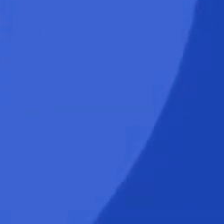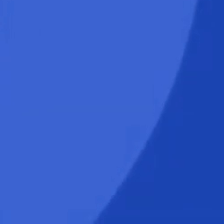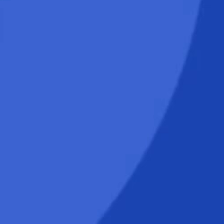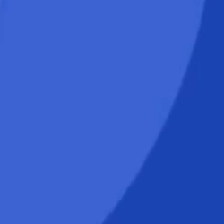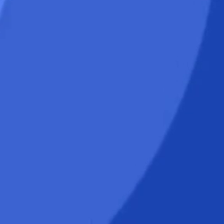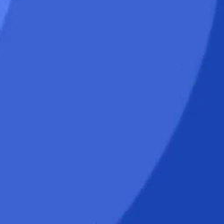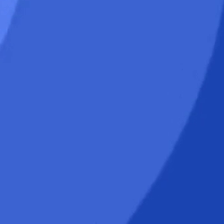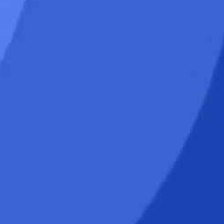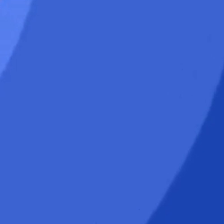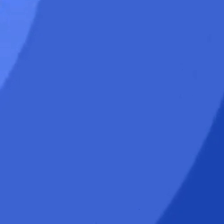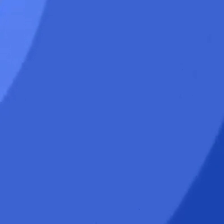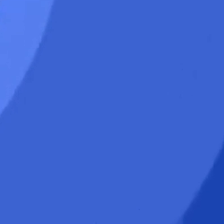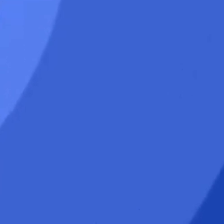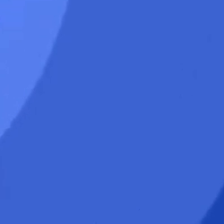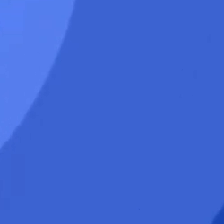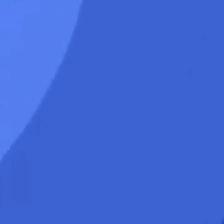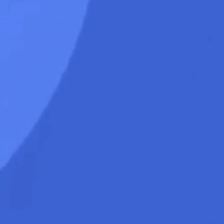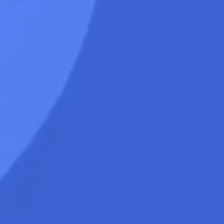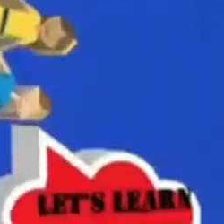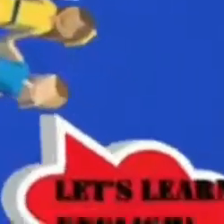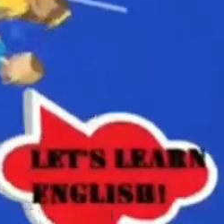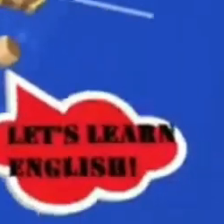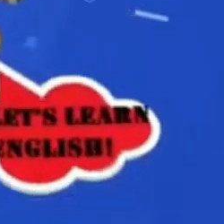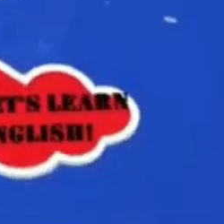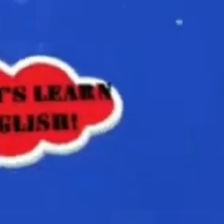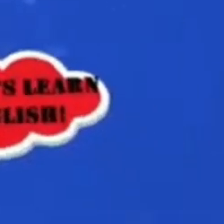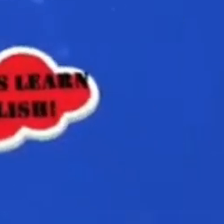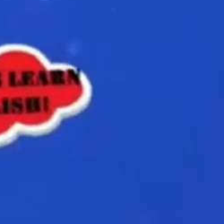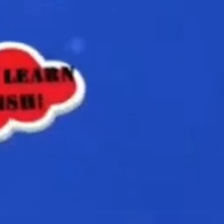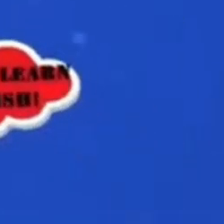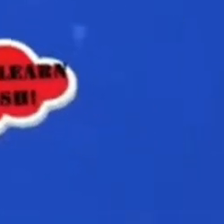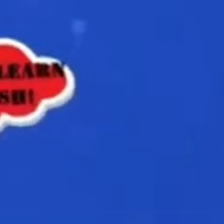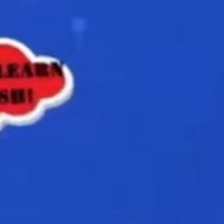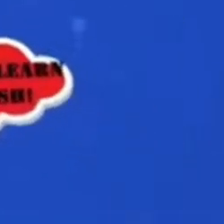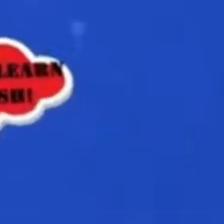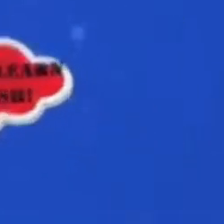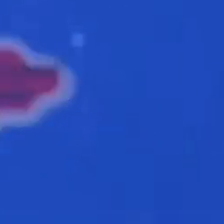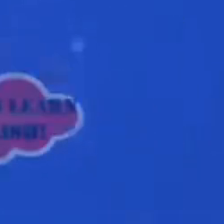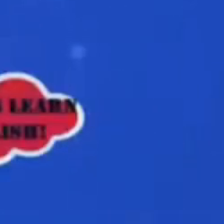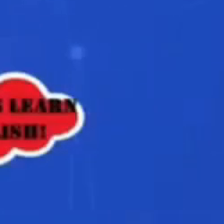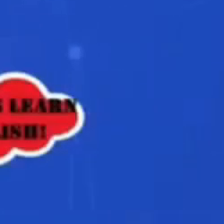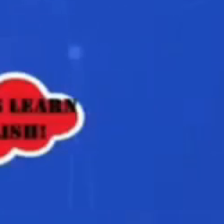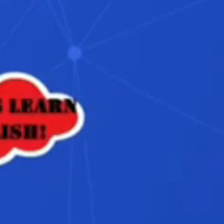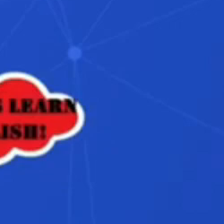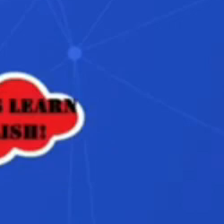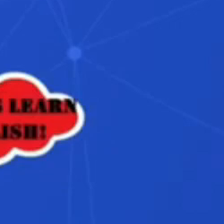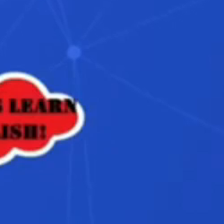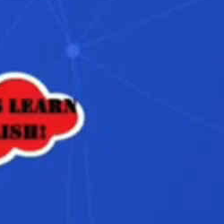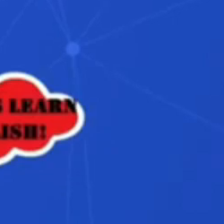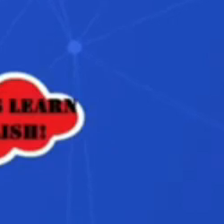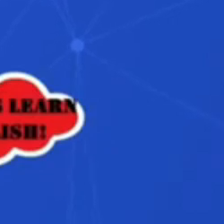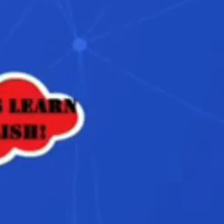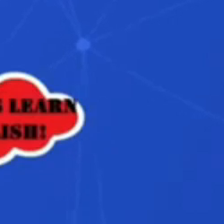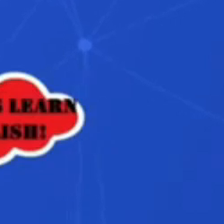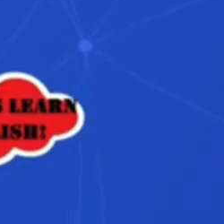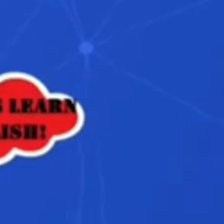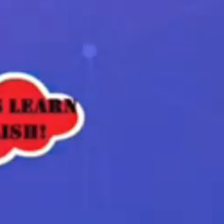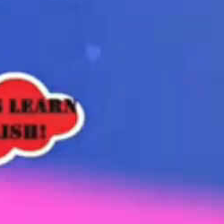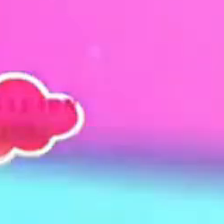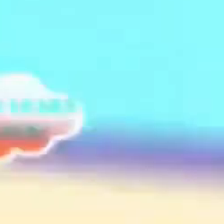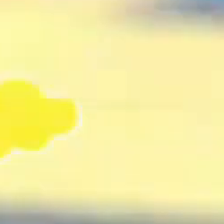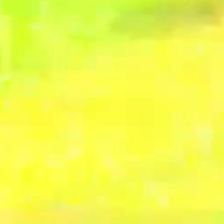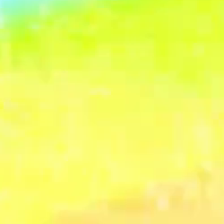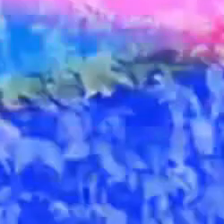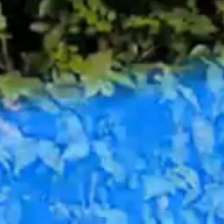know hello, can you clap your hands? Hello, hello, can you clap